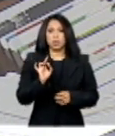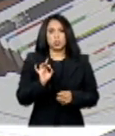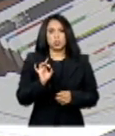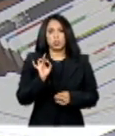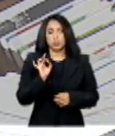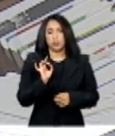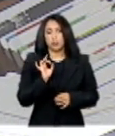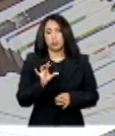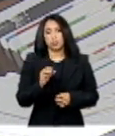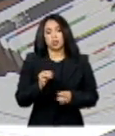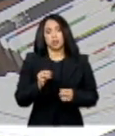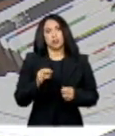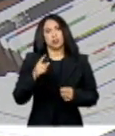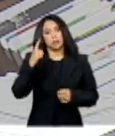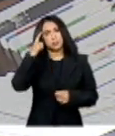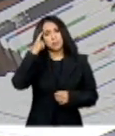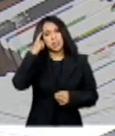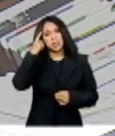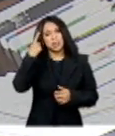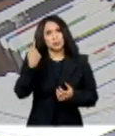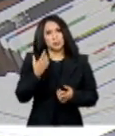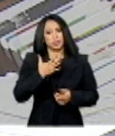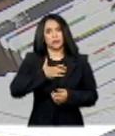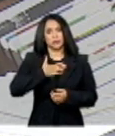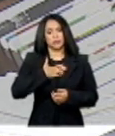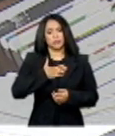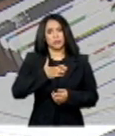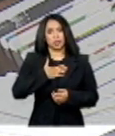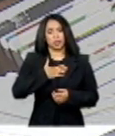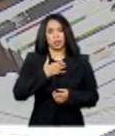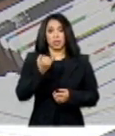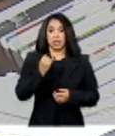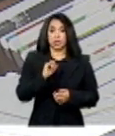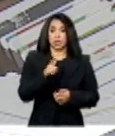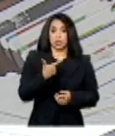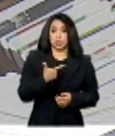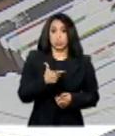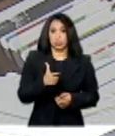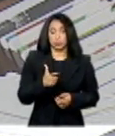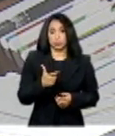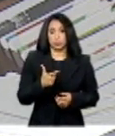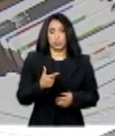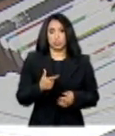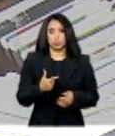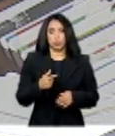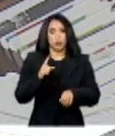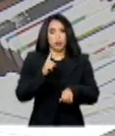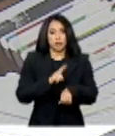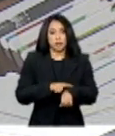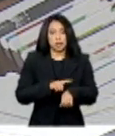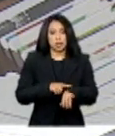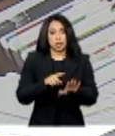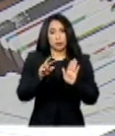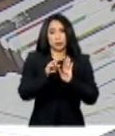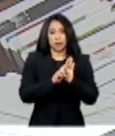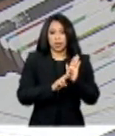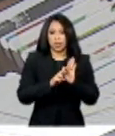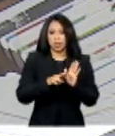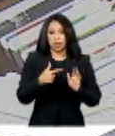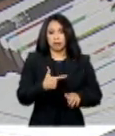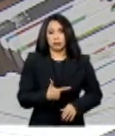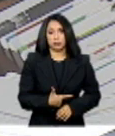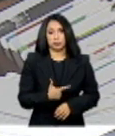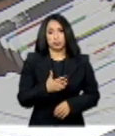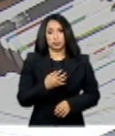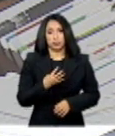divagação intelectual eu diria que se não houvesse esse prazo na norma federal e penso que seria legítimo